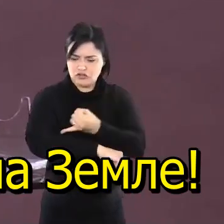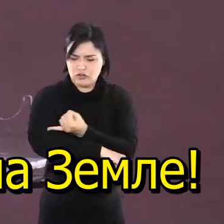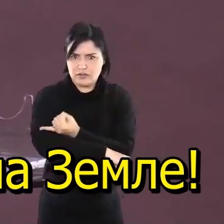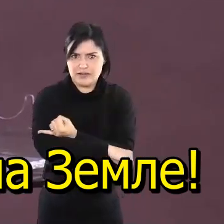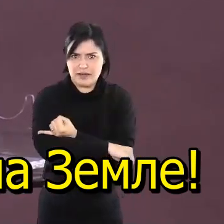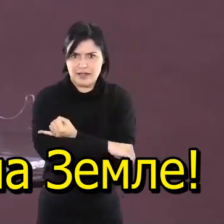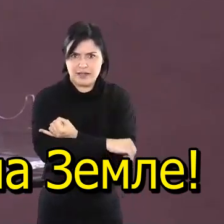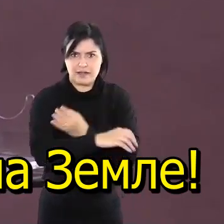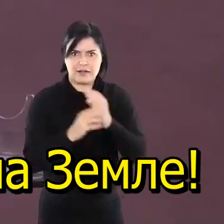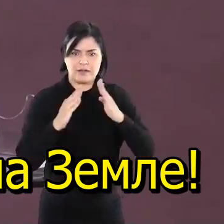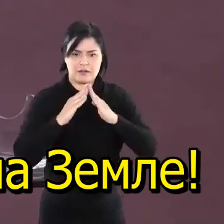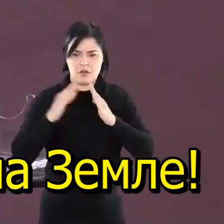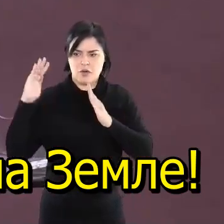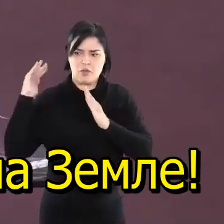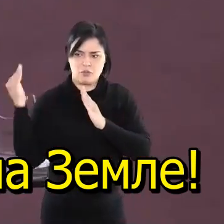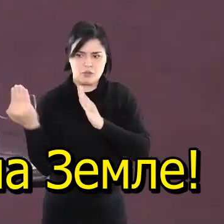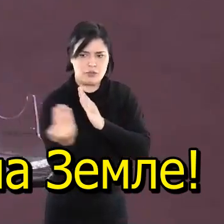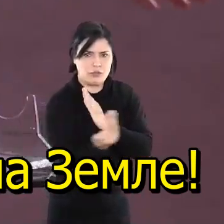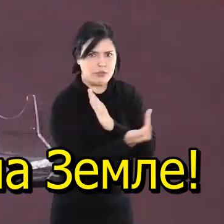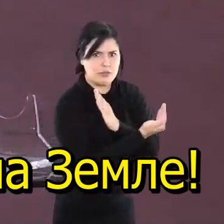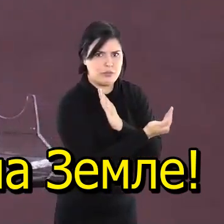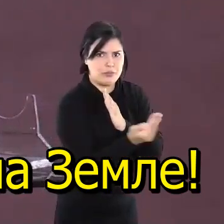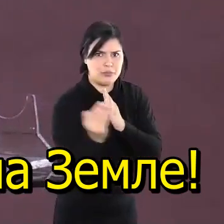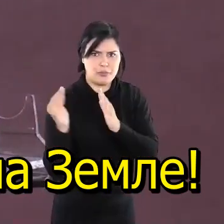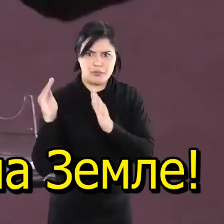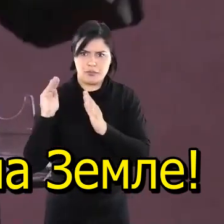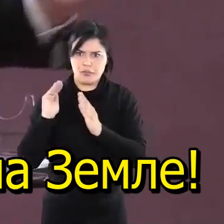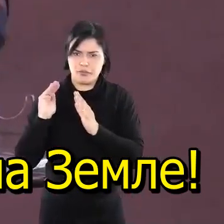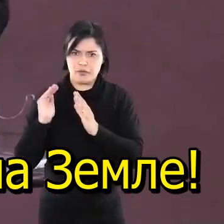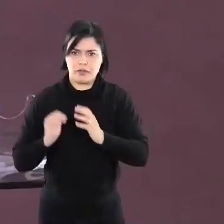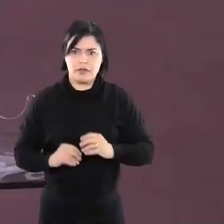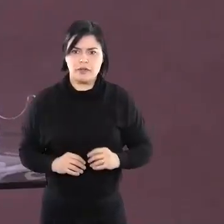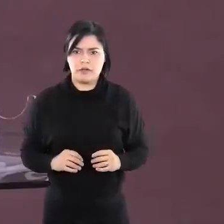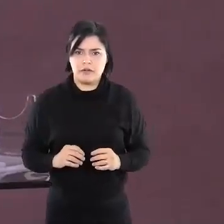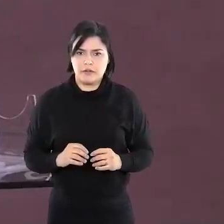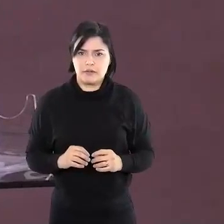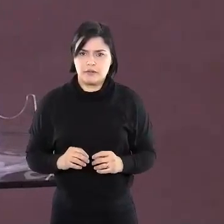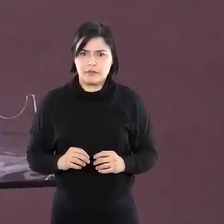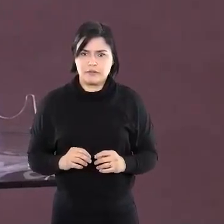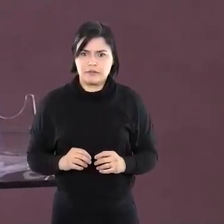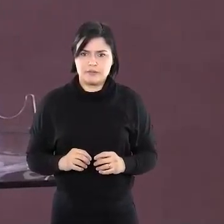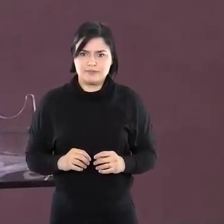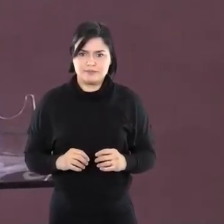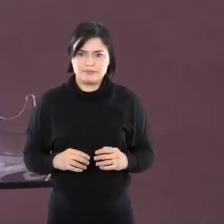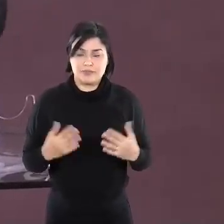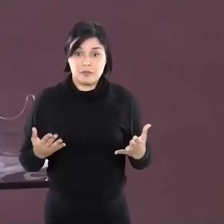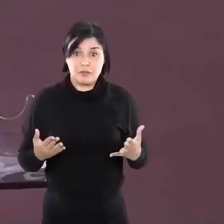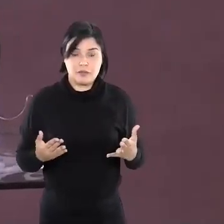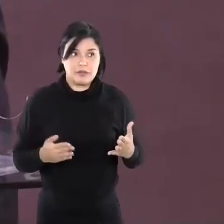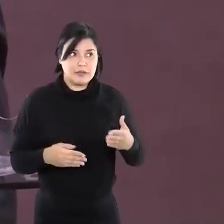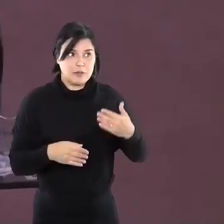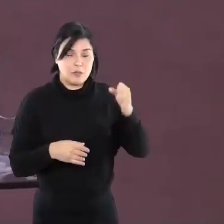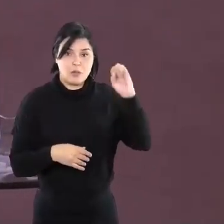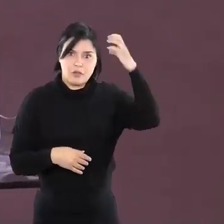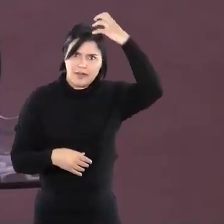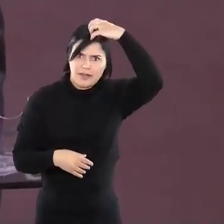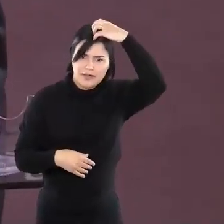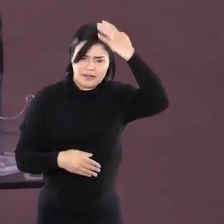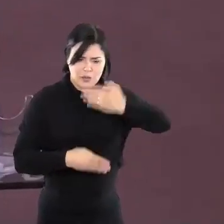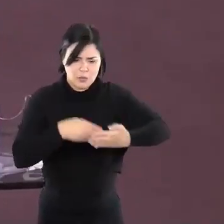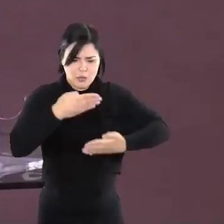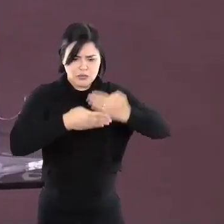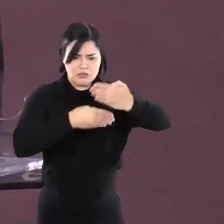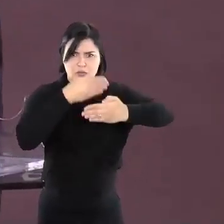havia praticamente passado por todas as nações da terra. Estava construindo um império.